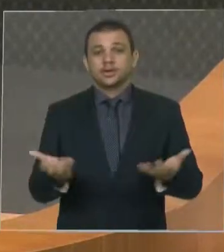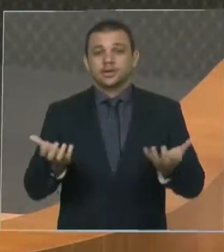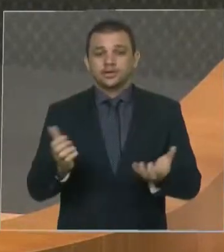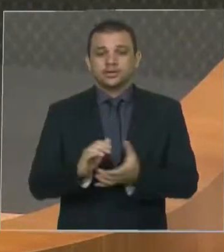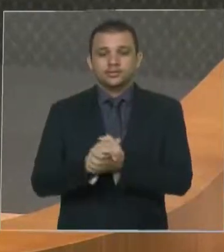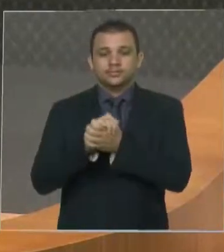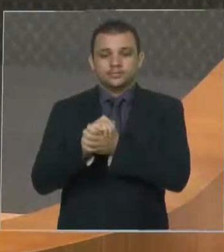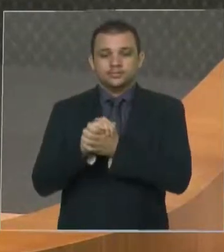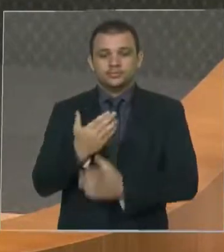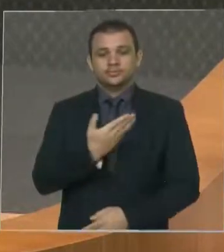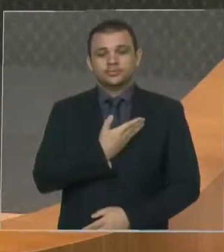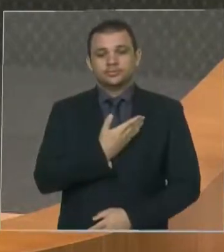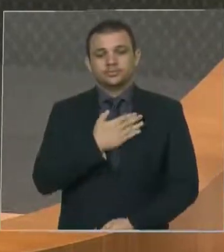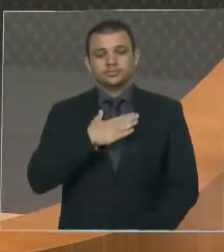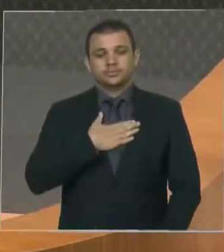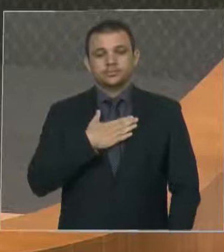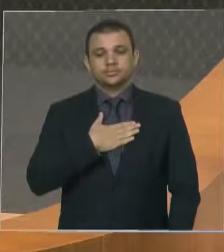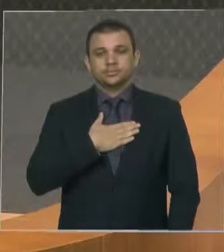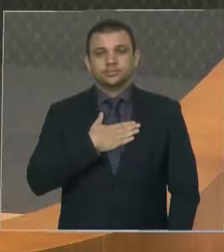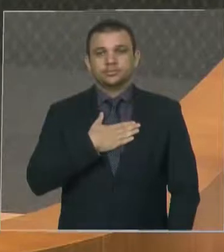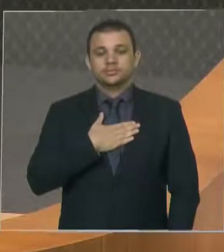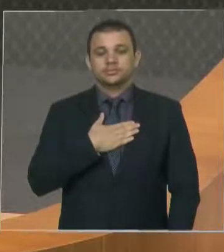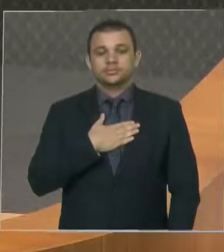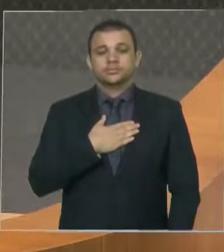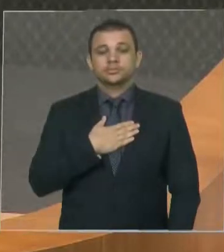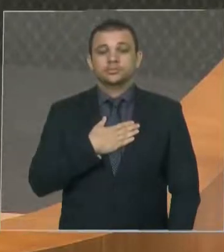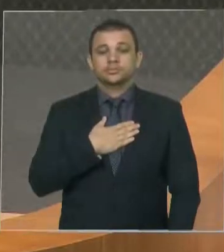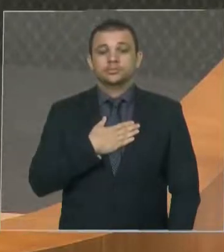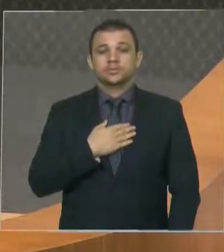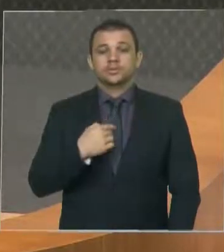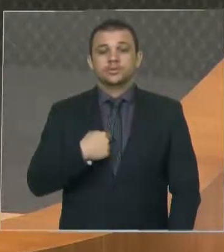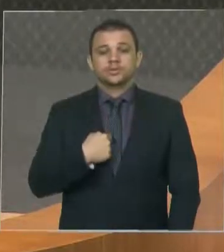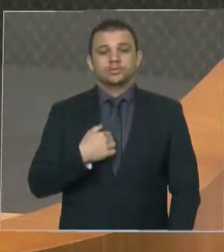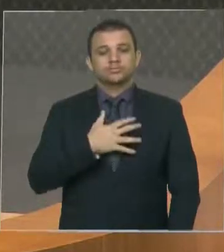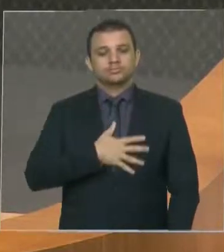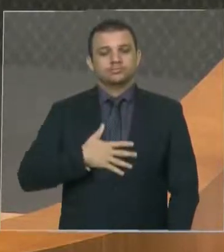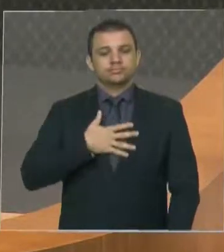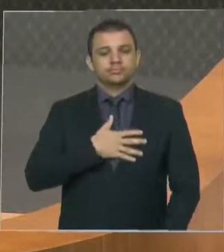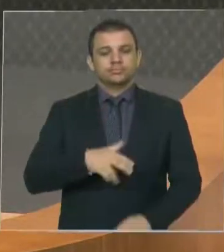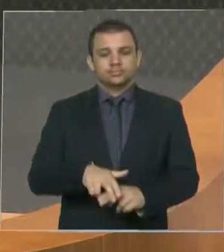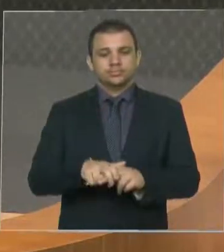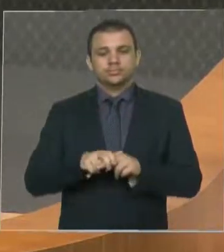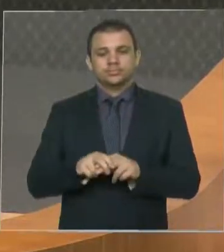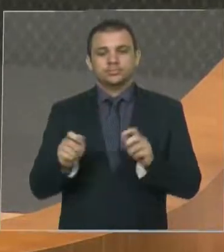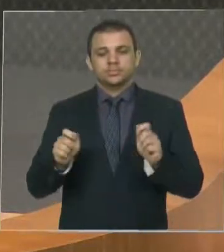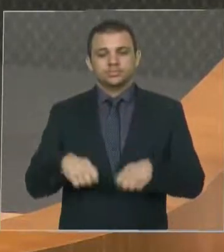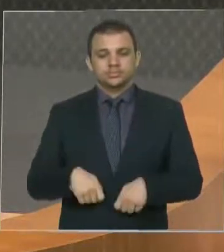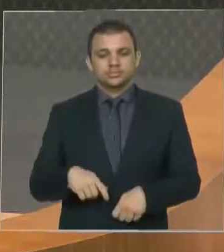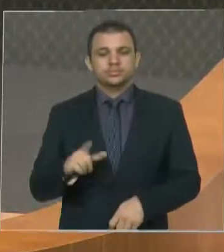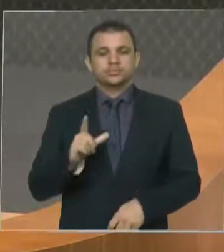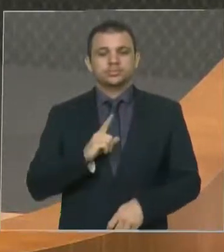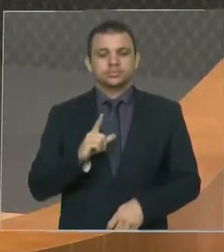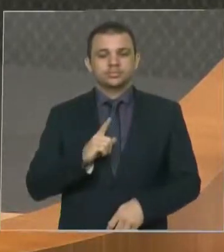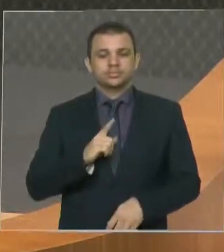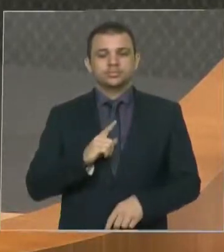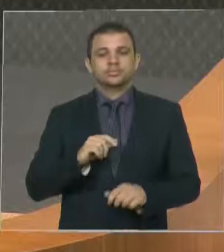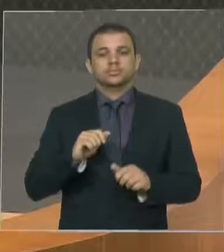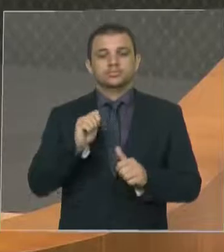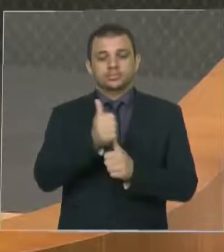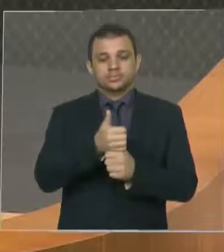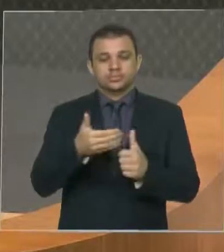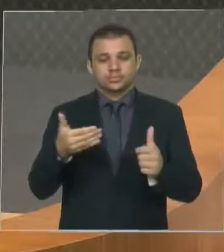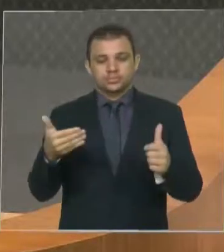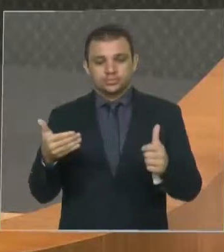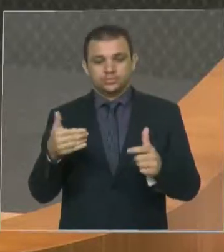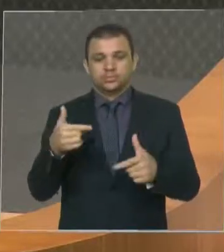amigo, a quem tem o prazer de compartilhar essa legislatura e